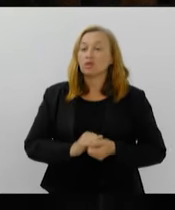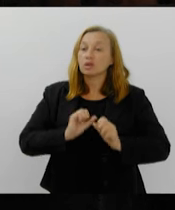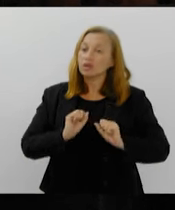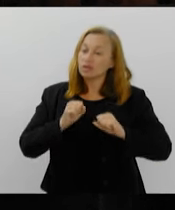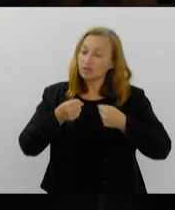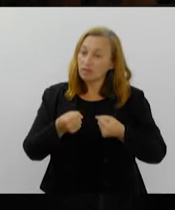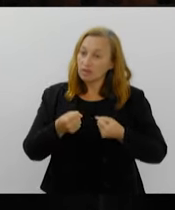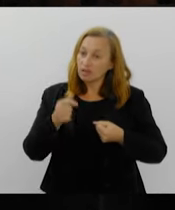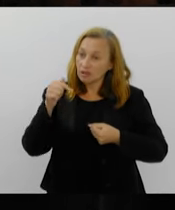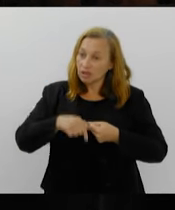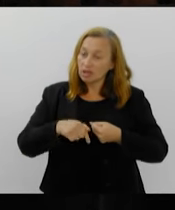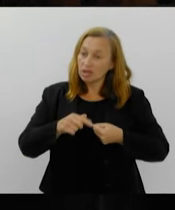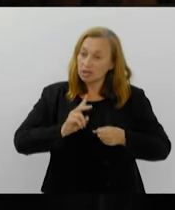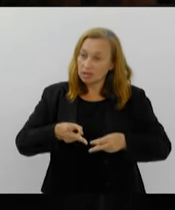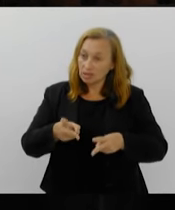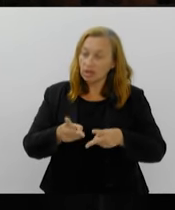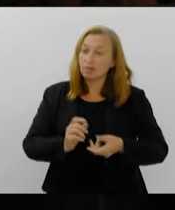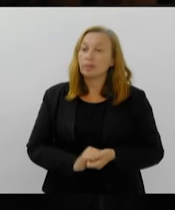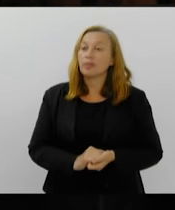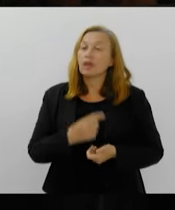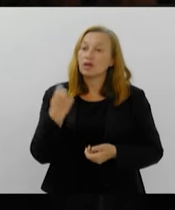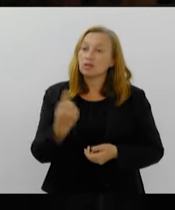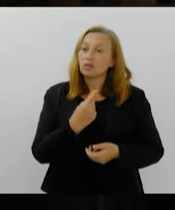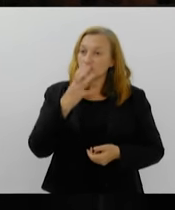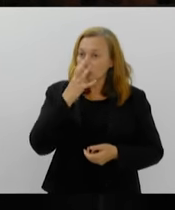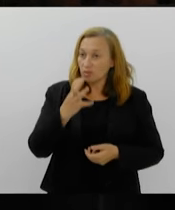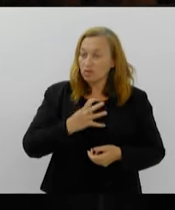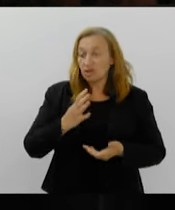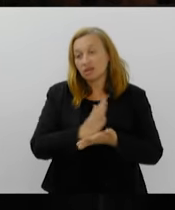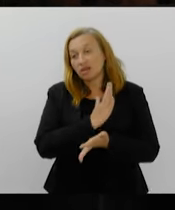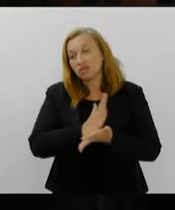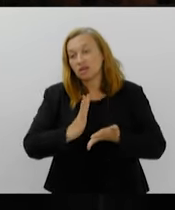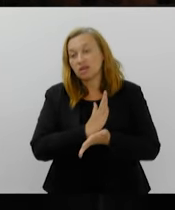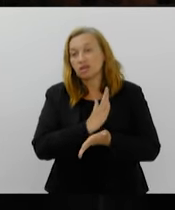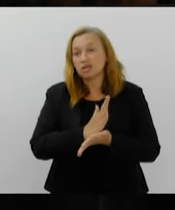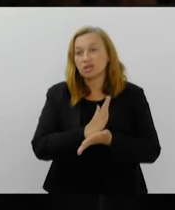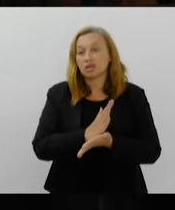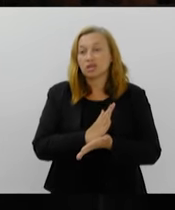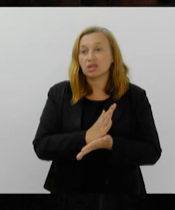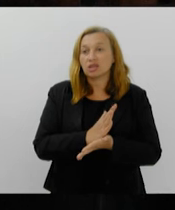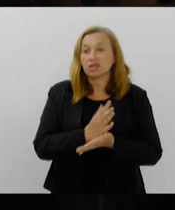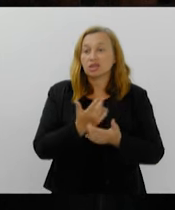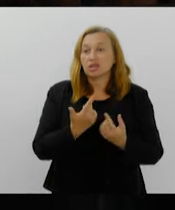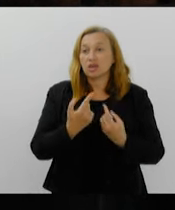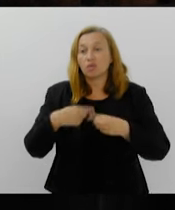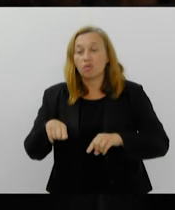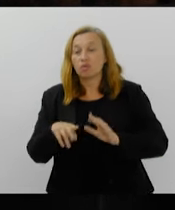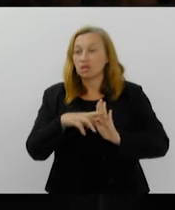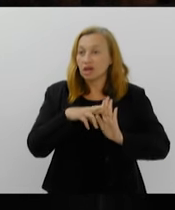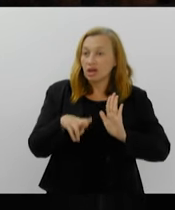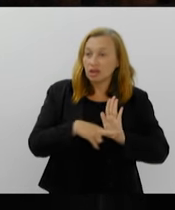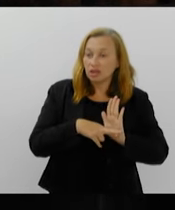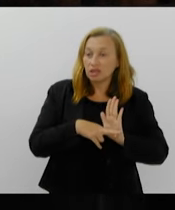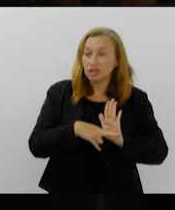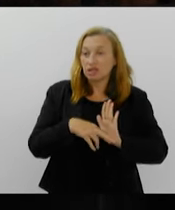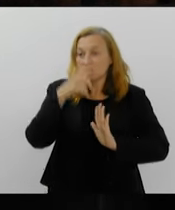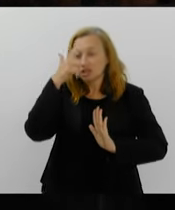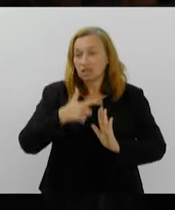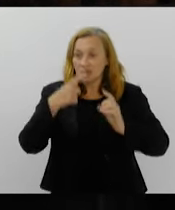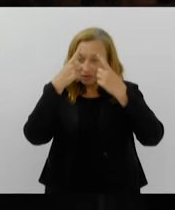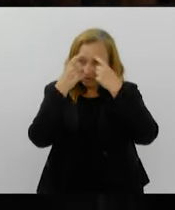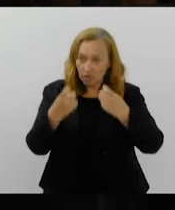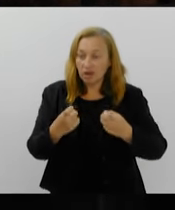aqui em plenário muitas vezes nós somos acusados de transgredir a regra de ser violento